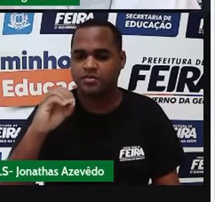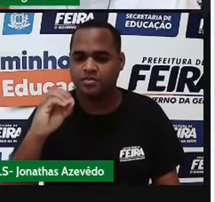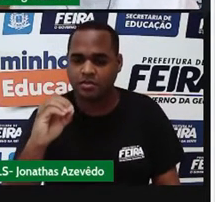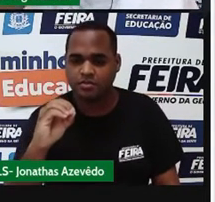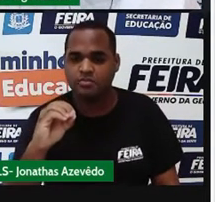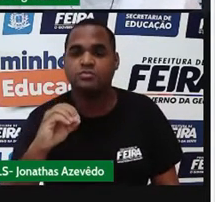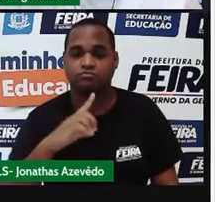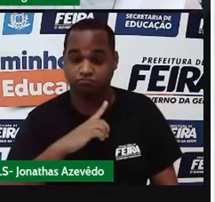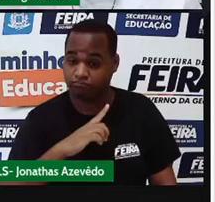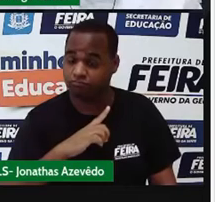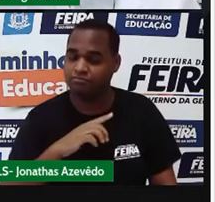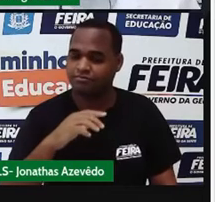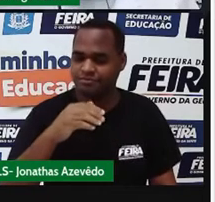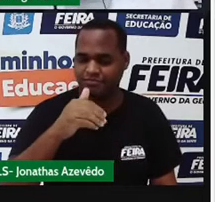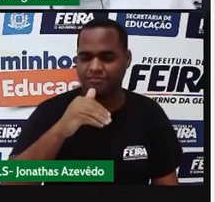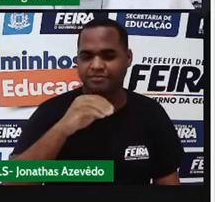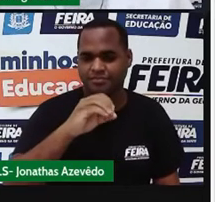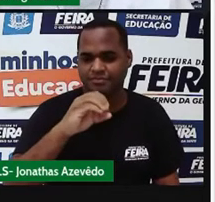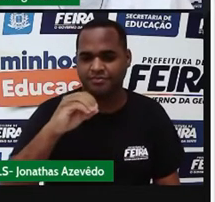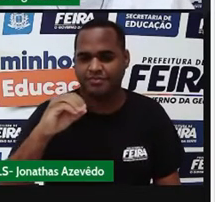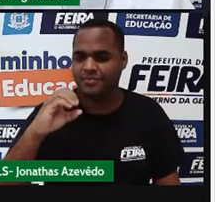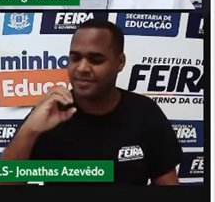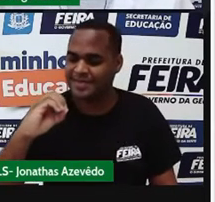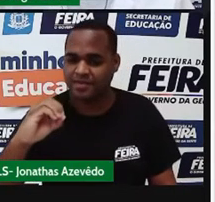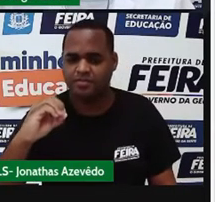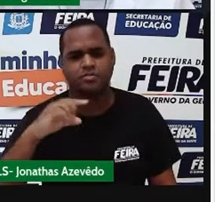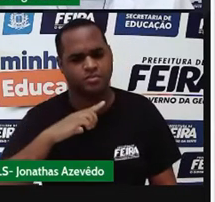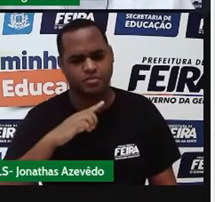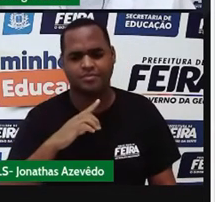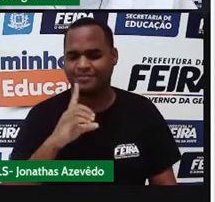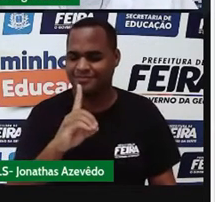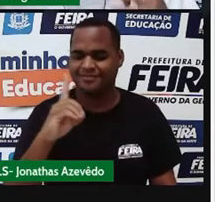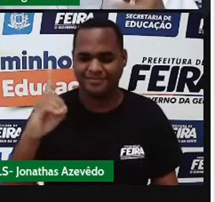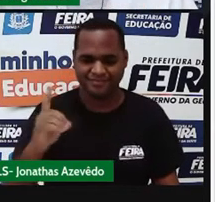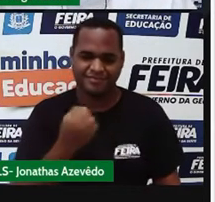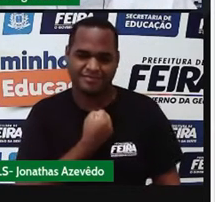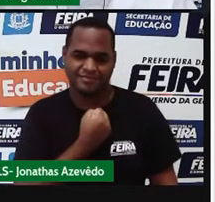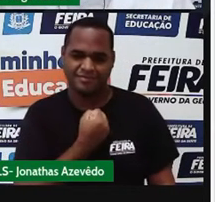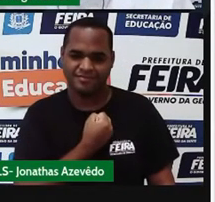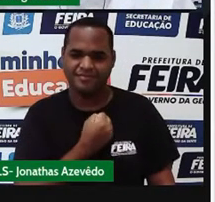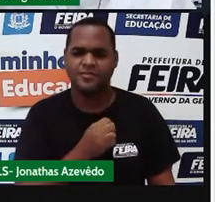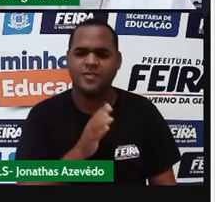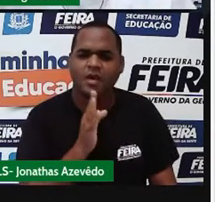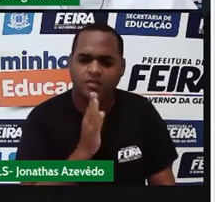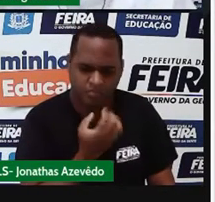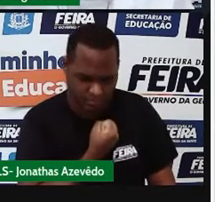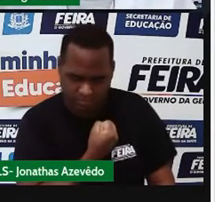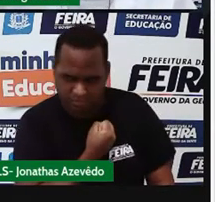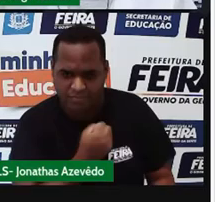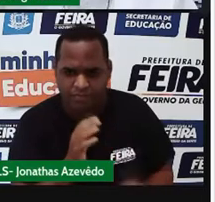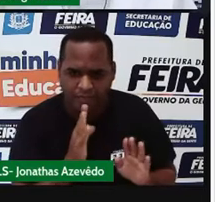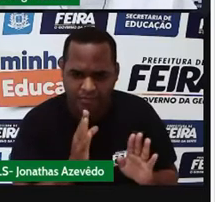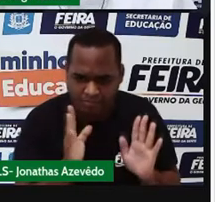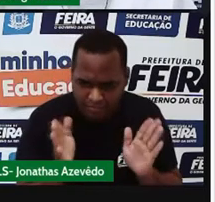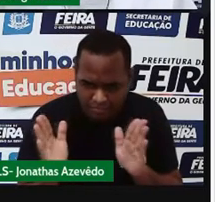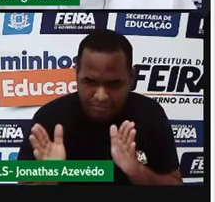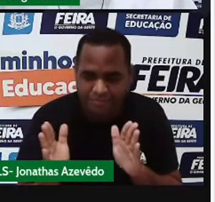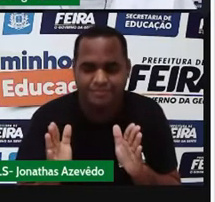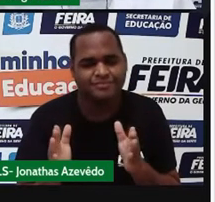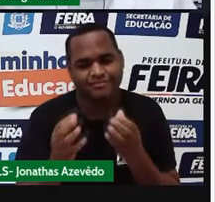o número um e sem número zeros à direita desse número você sabe como é que se chama esse número né